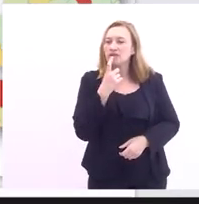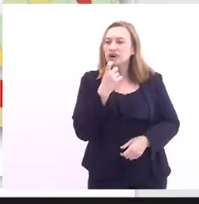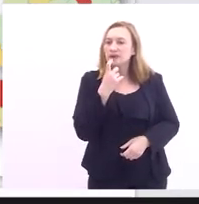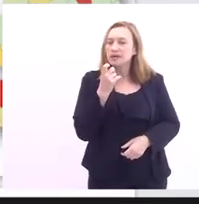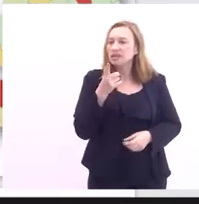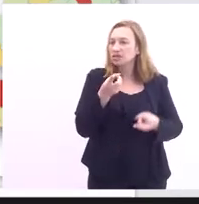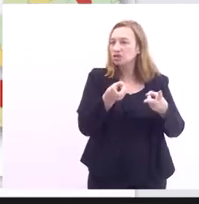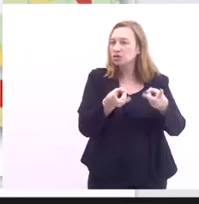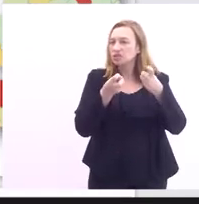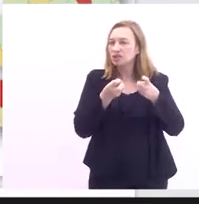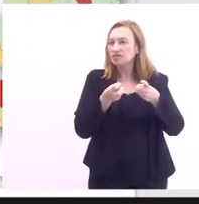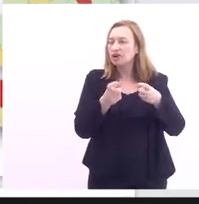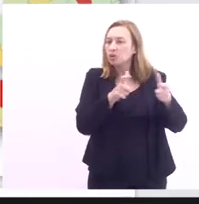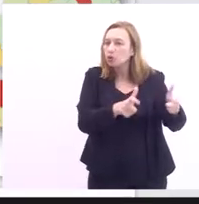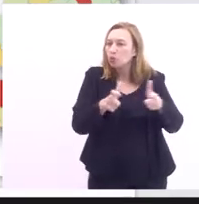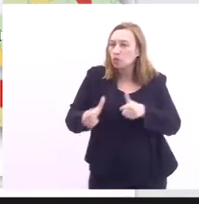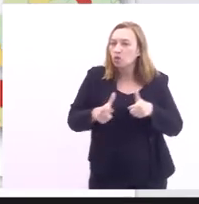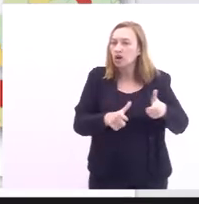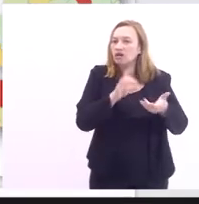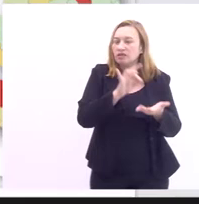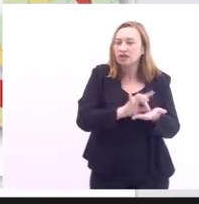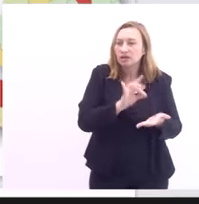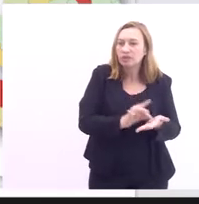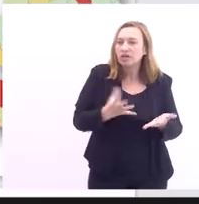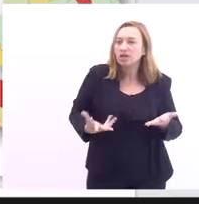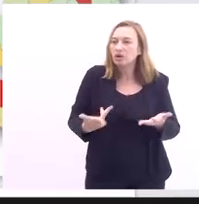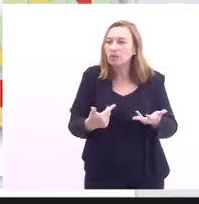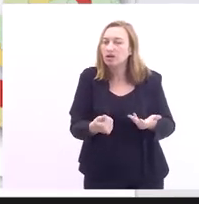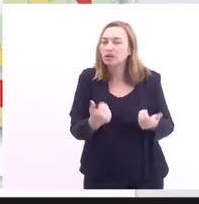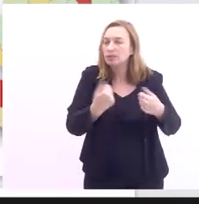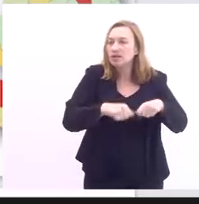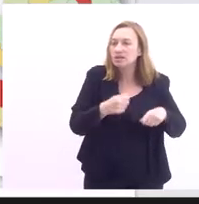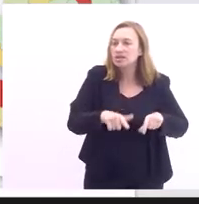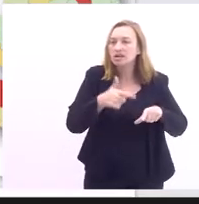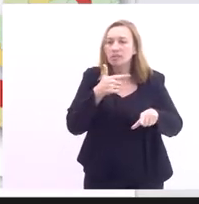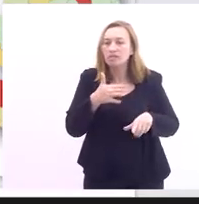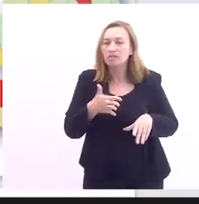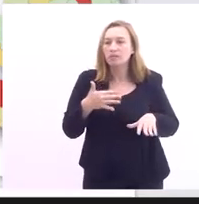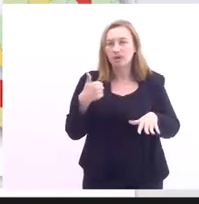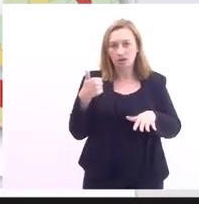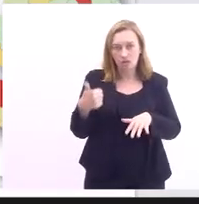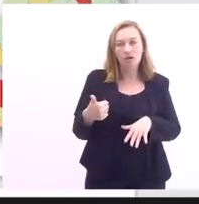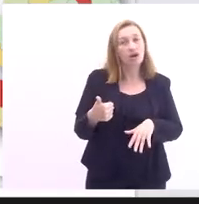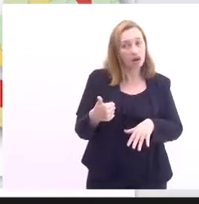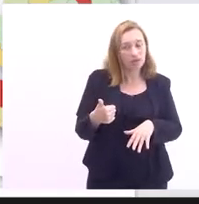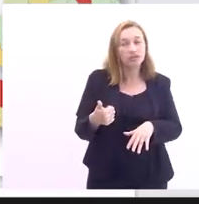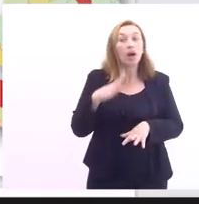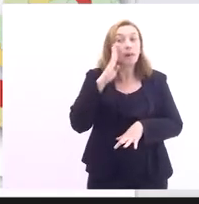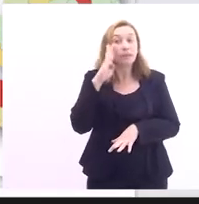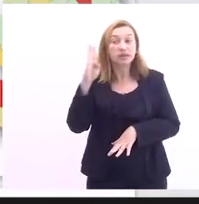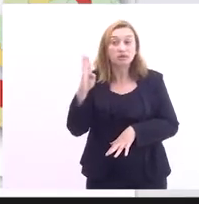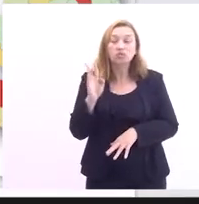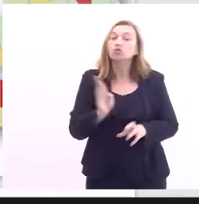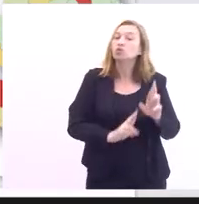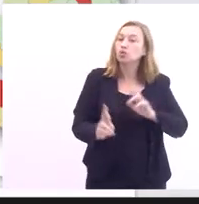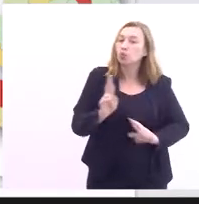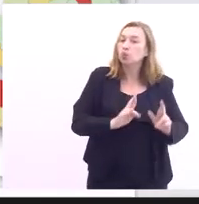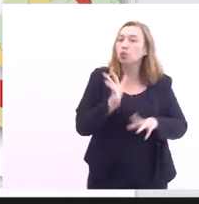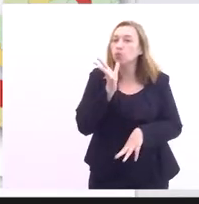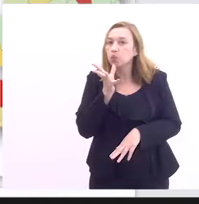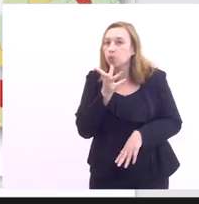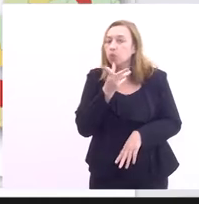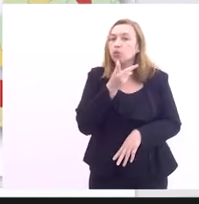a gente já vê os pontos onde realmente a qualidade precisa melhorar bastante ainda, principalmente com relação à